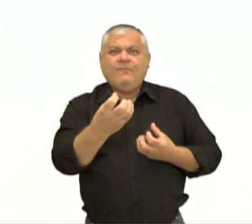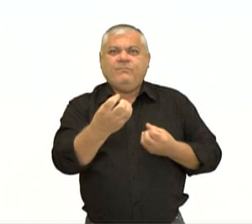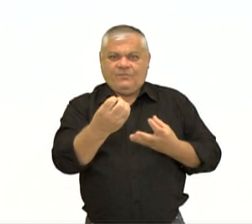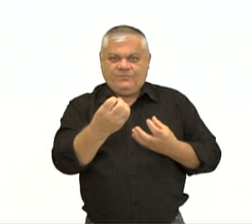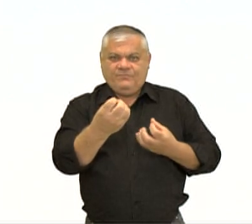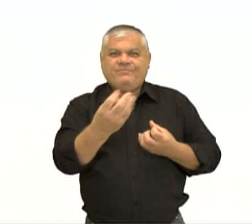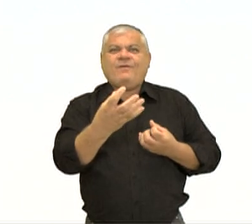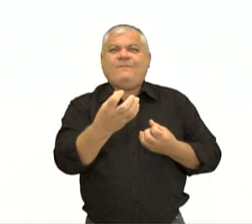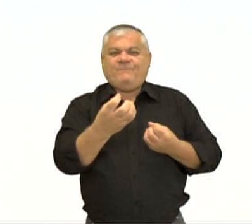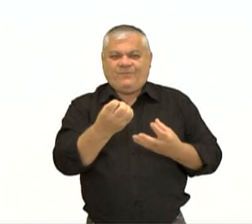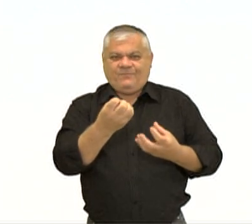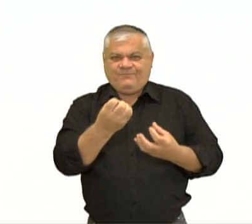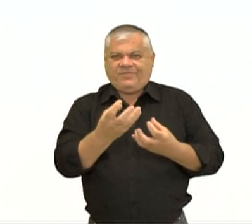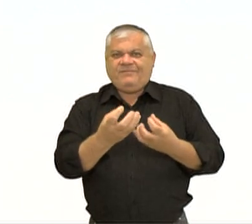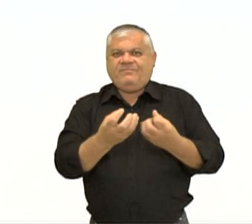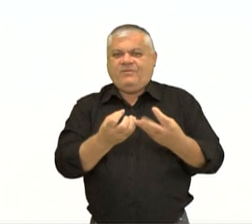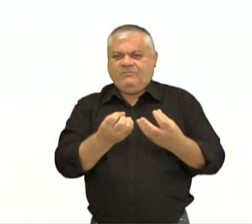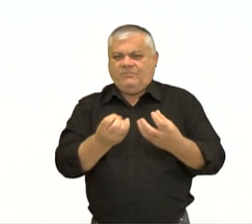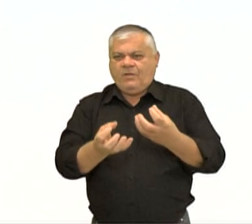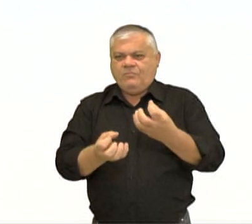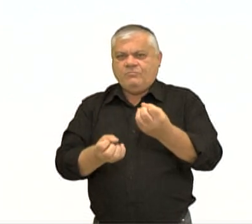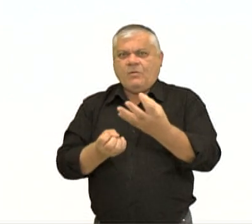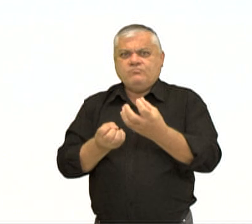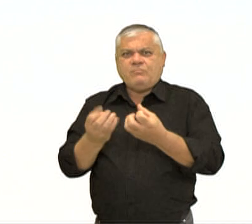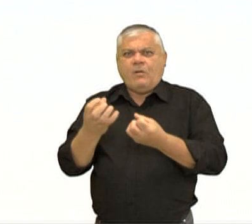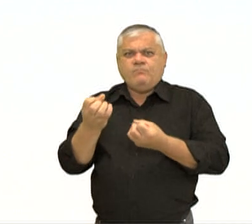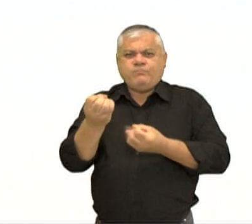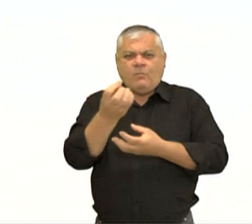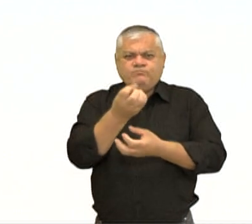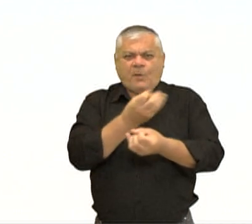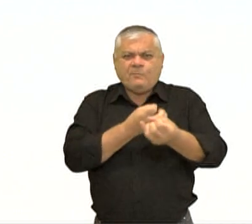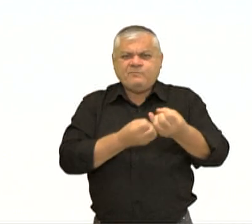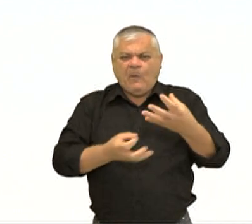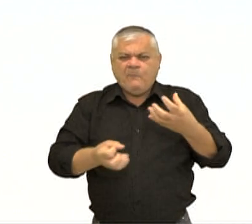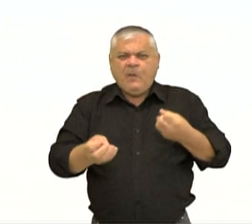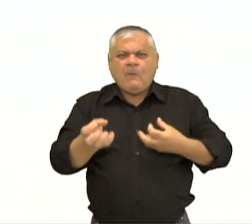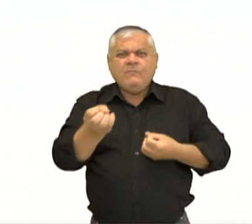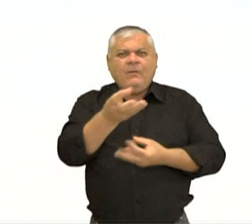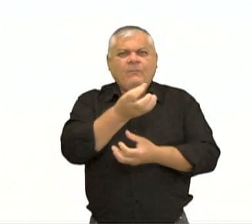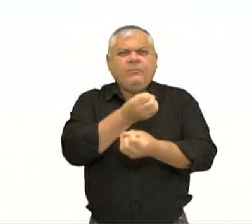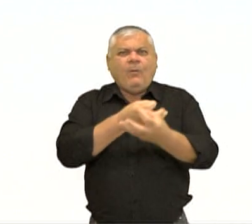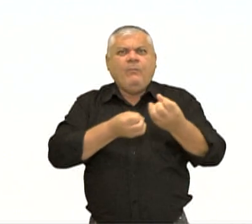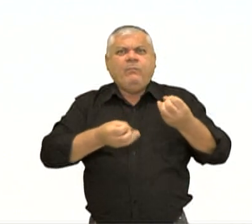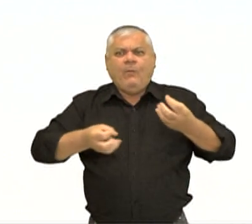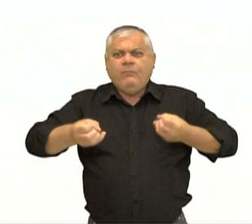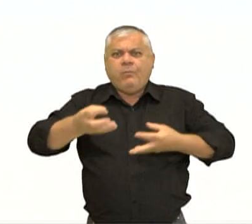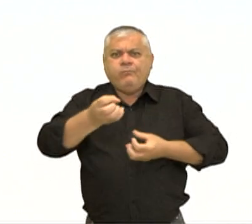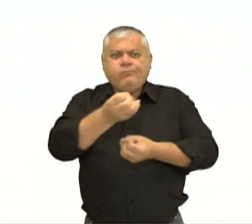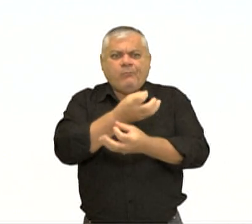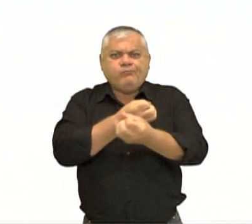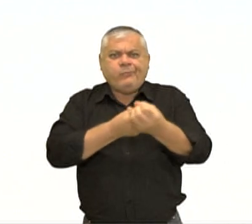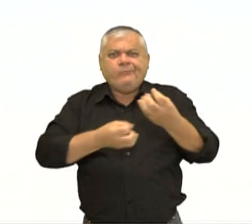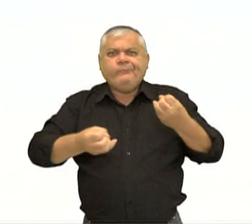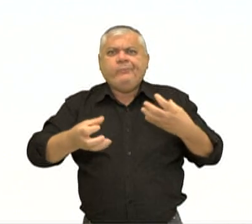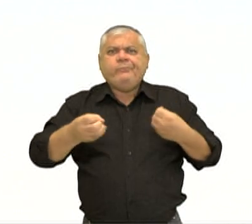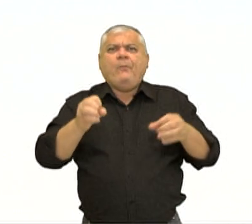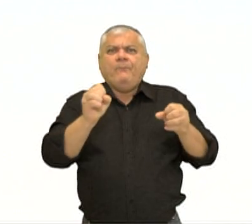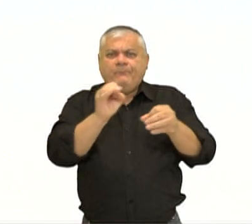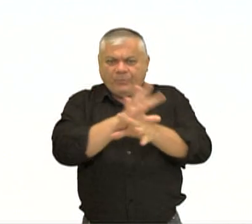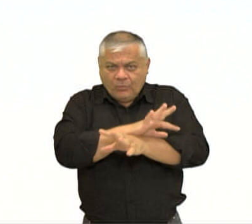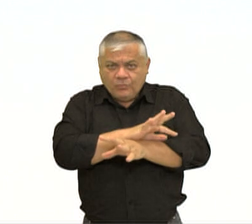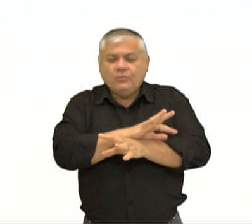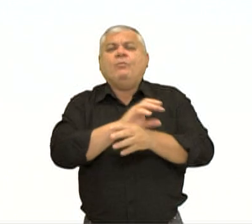prontas, criando novos vírus e quando esses novos vírus estiverem prontos, eles serão